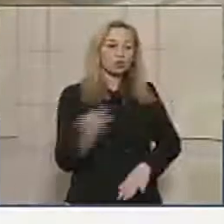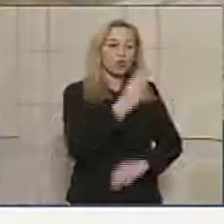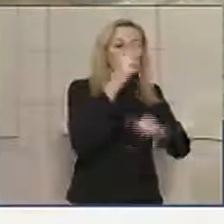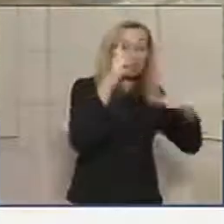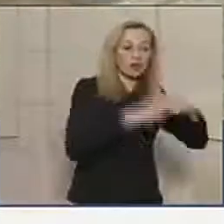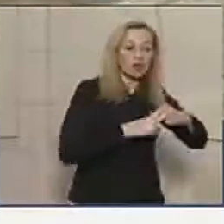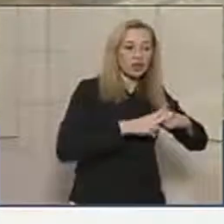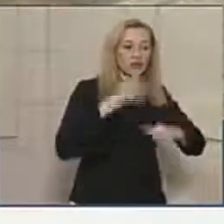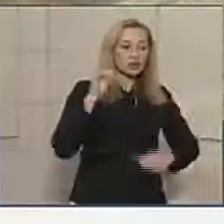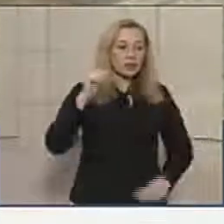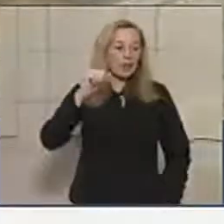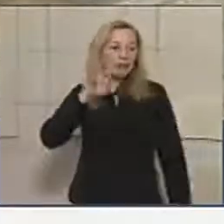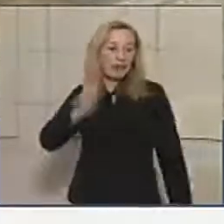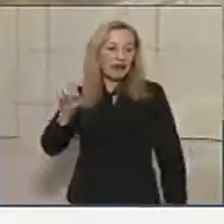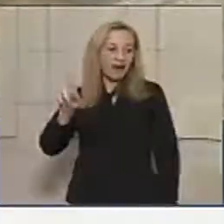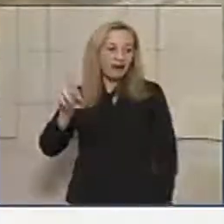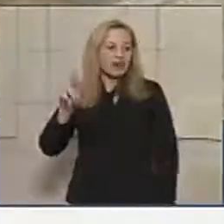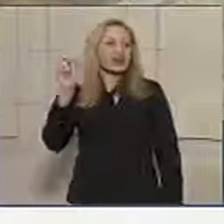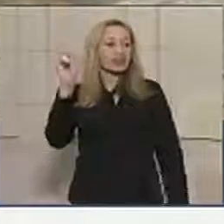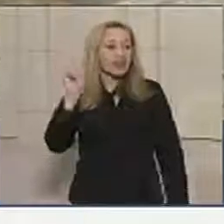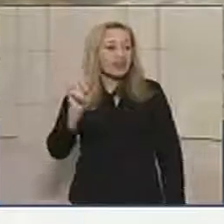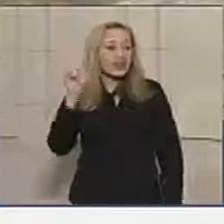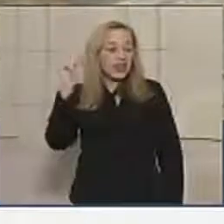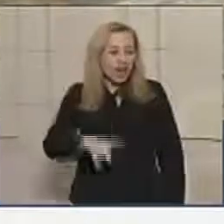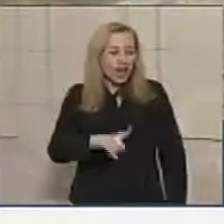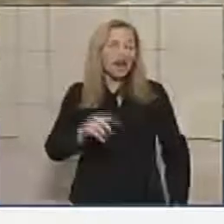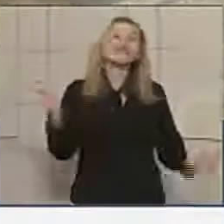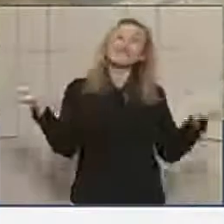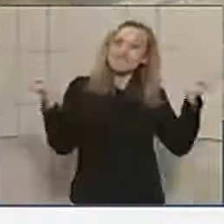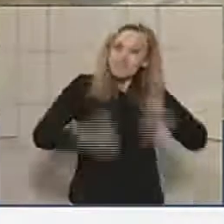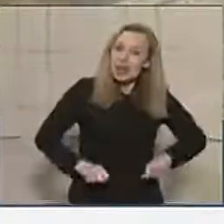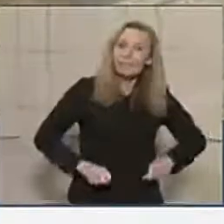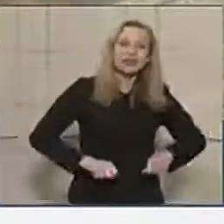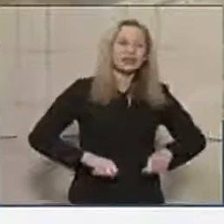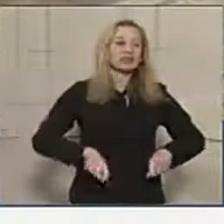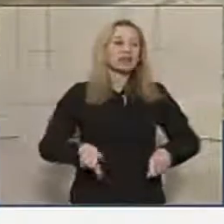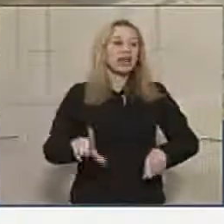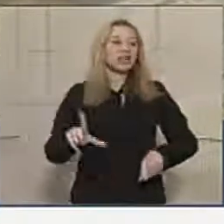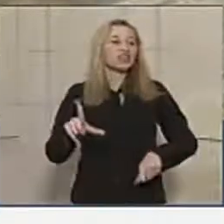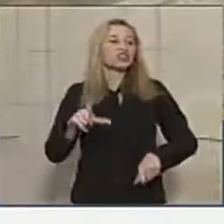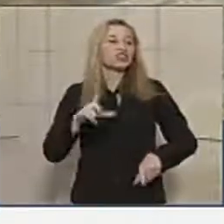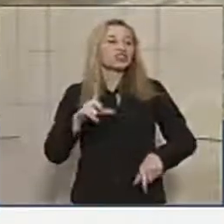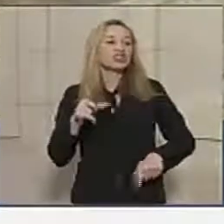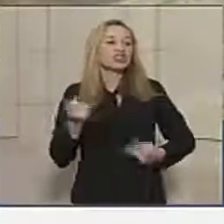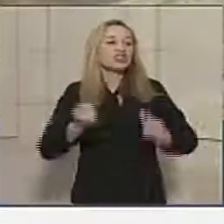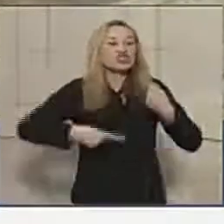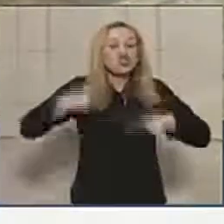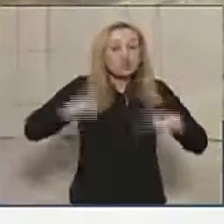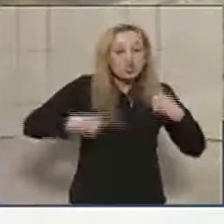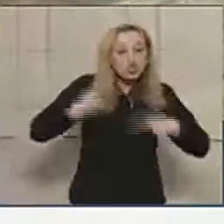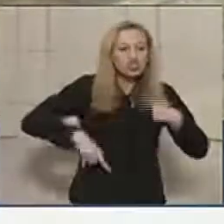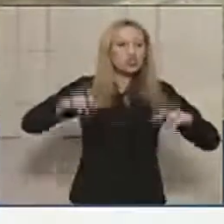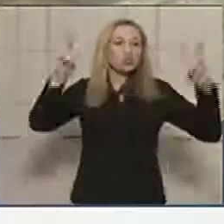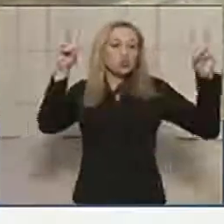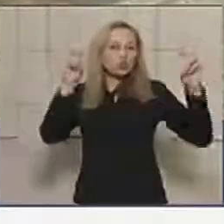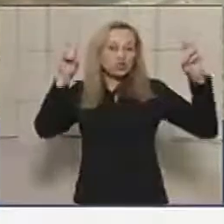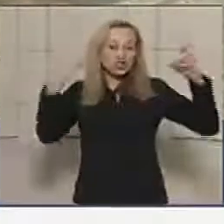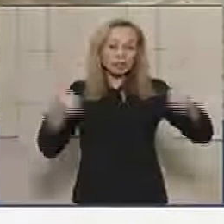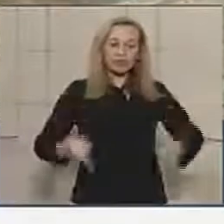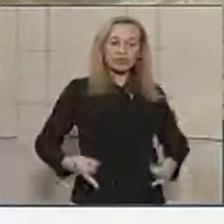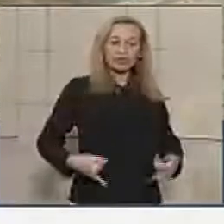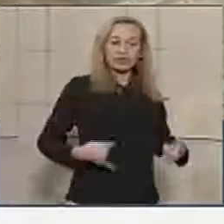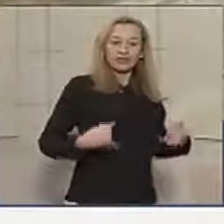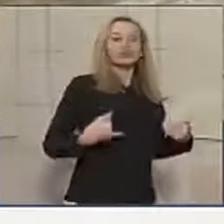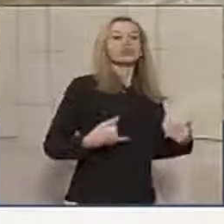verbo tabatar, que é a capacidade de discutir o tema com